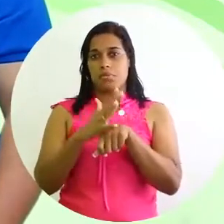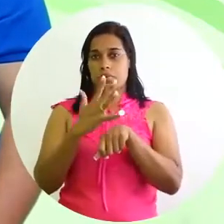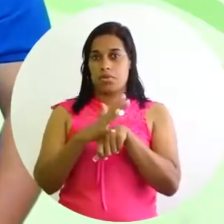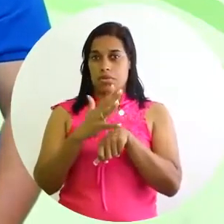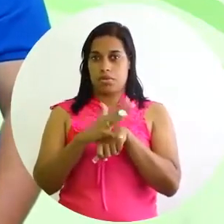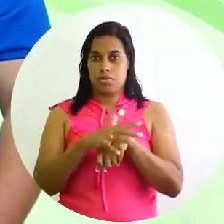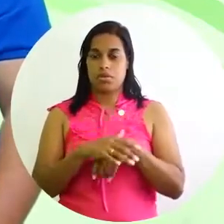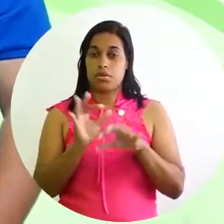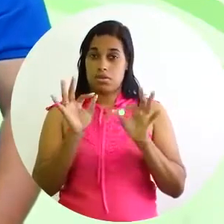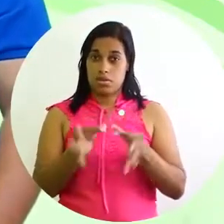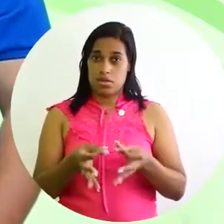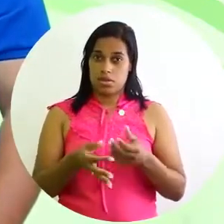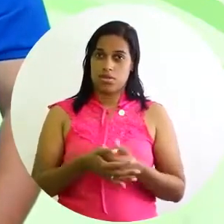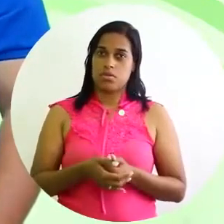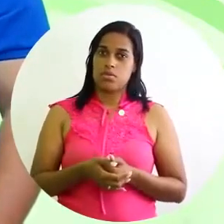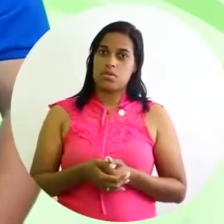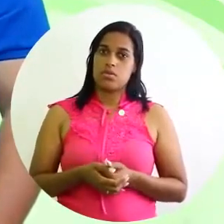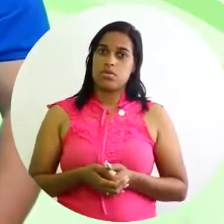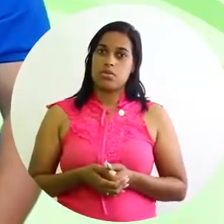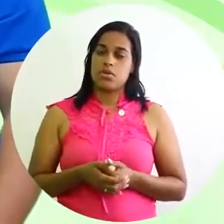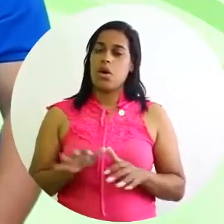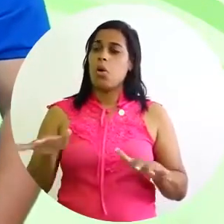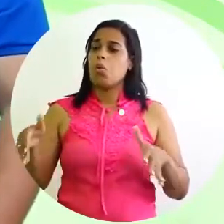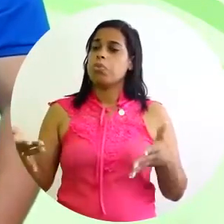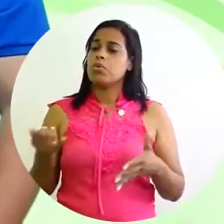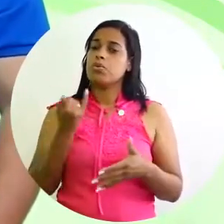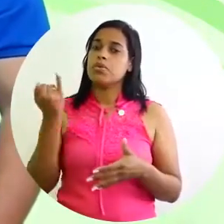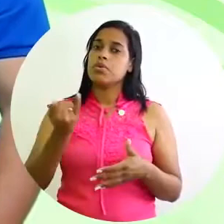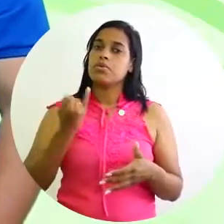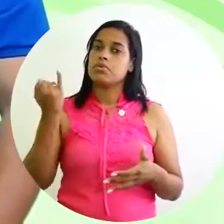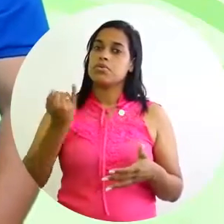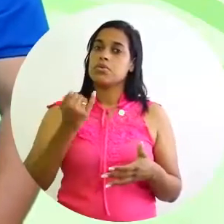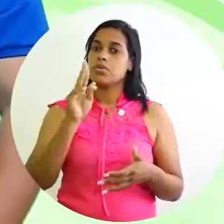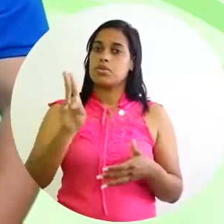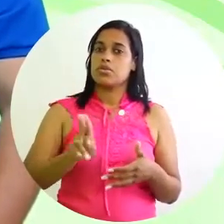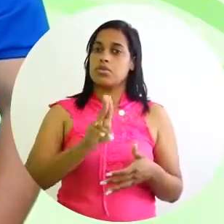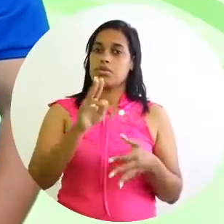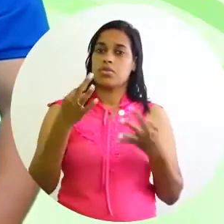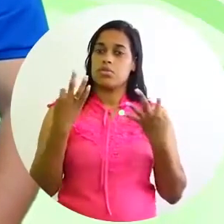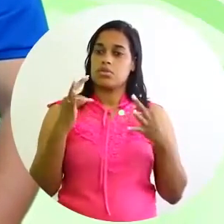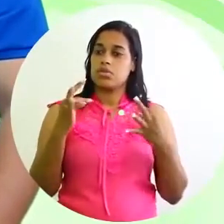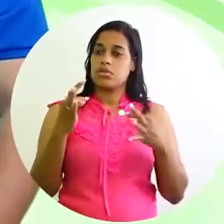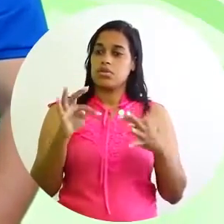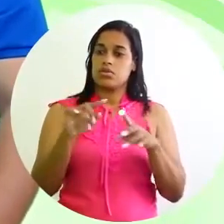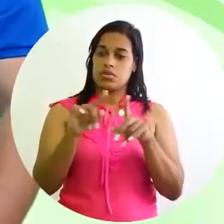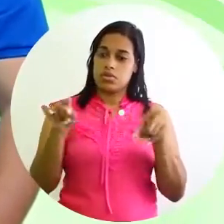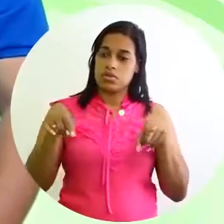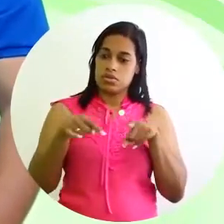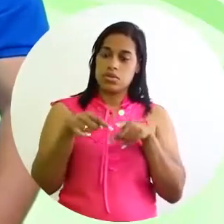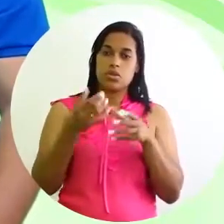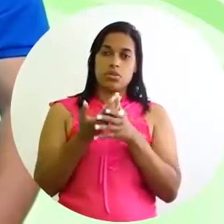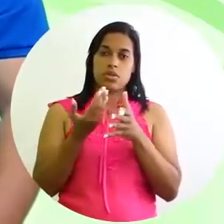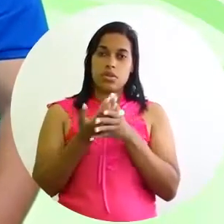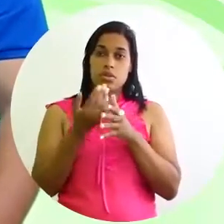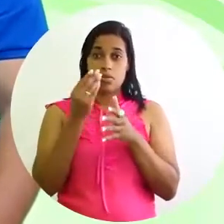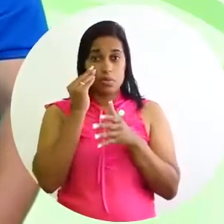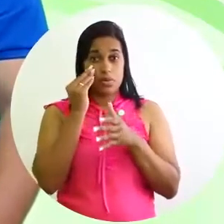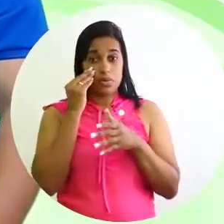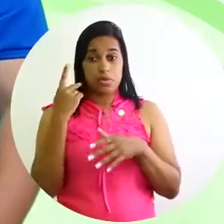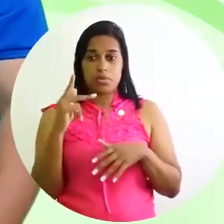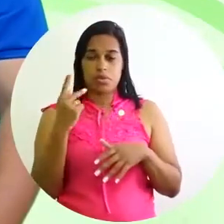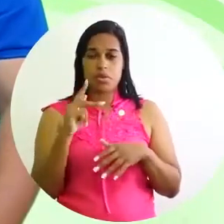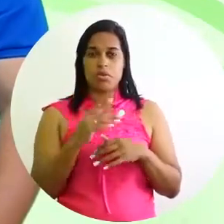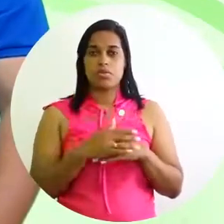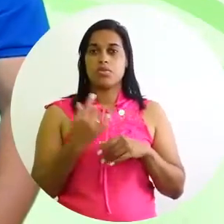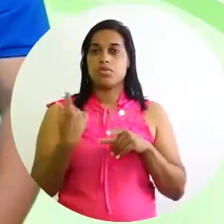gravado. Certo. Nesse caso, qual a importância do uso de tecnologias em sala de aula, especificamente